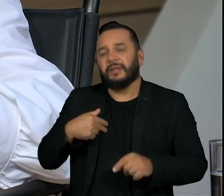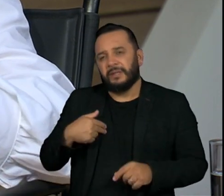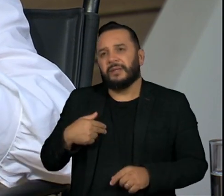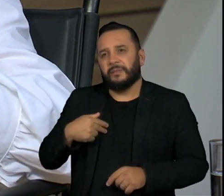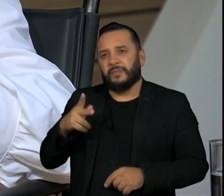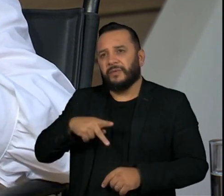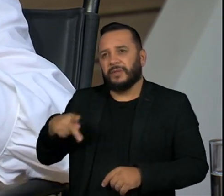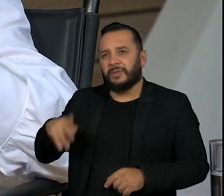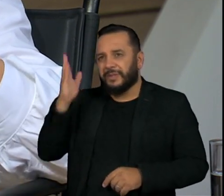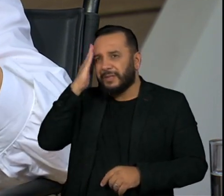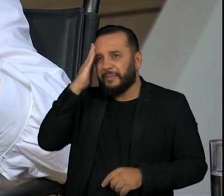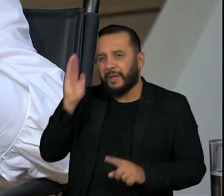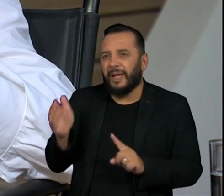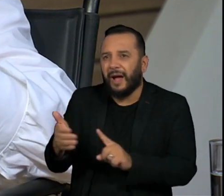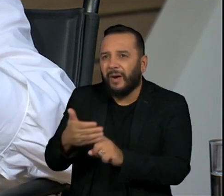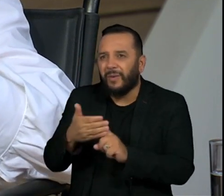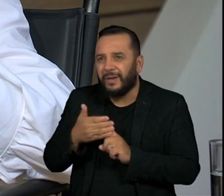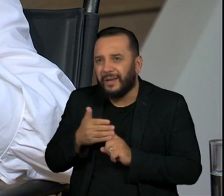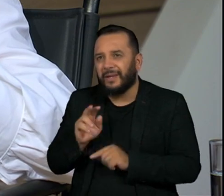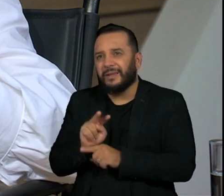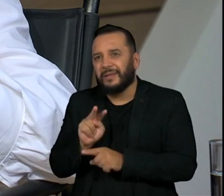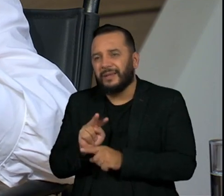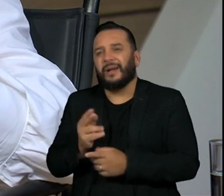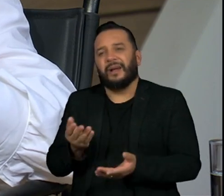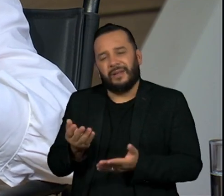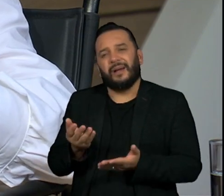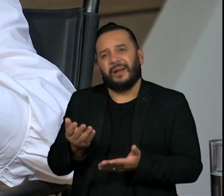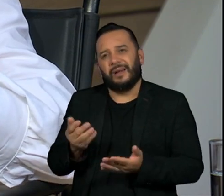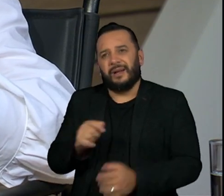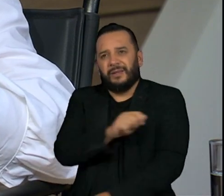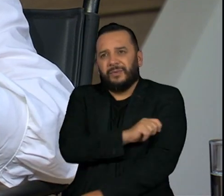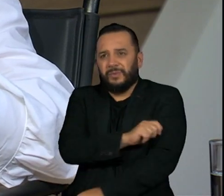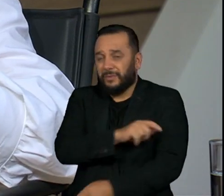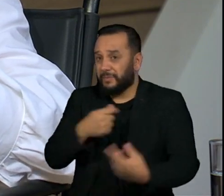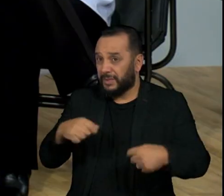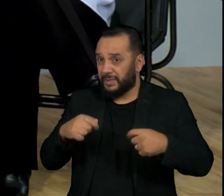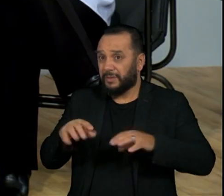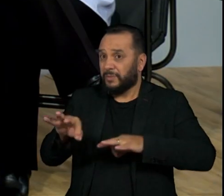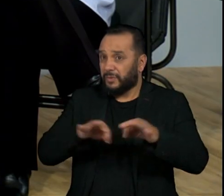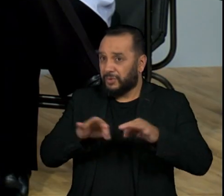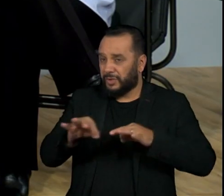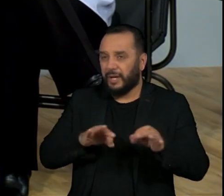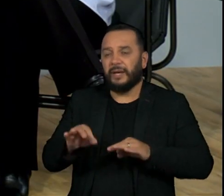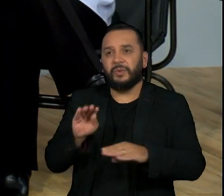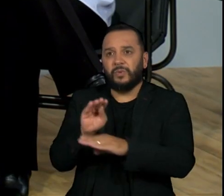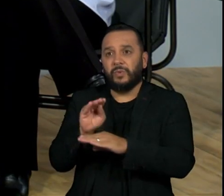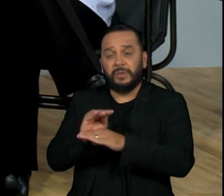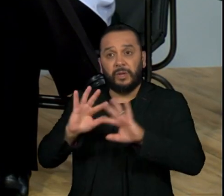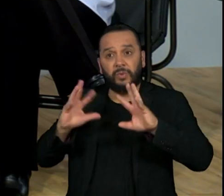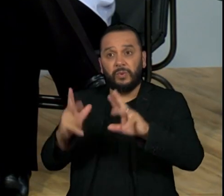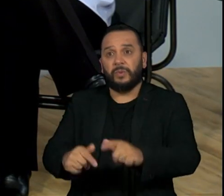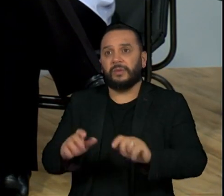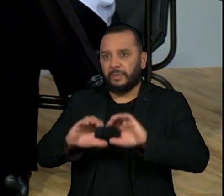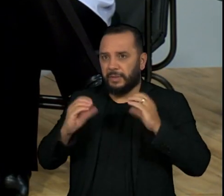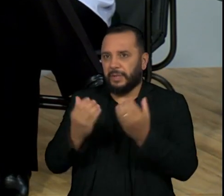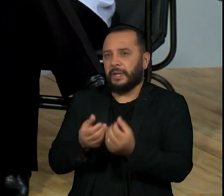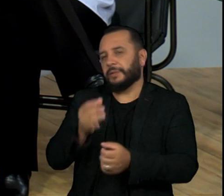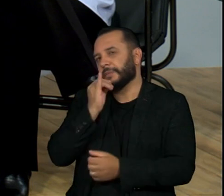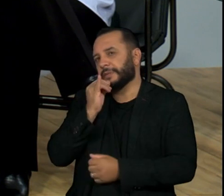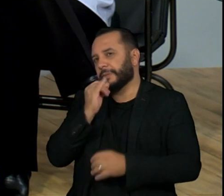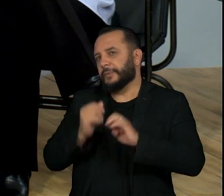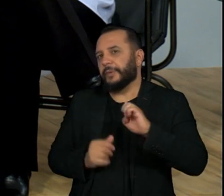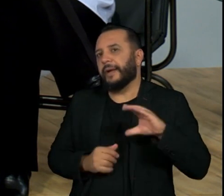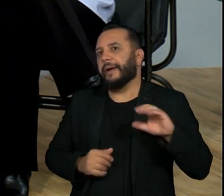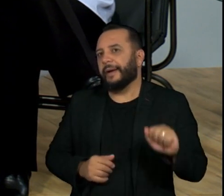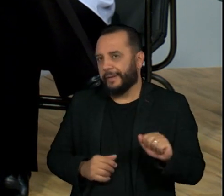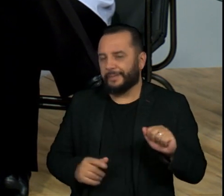alunos, mas tem que ser uma política e um programa que trate toda a comunidade. Por exemplo, no ECA nós temos o que a